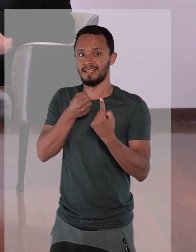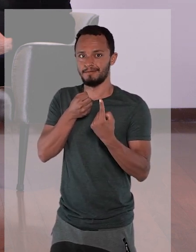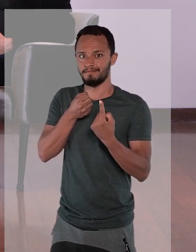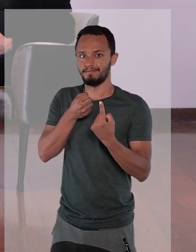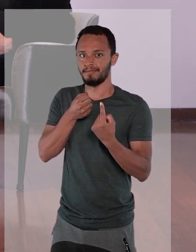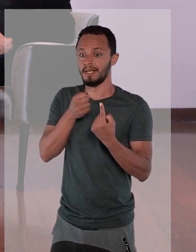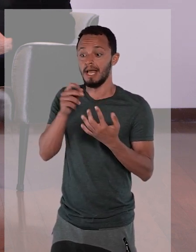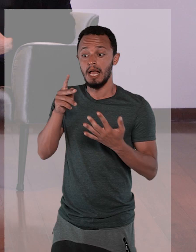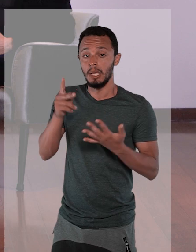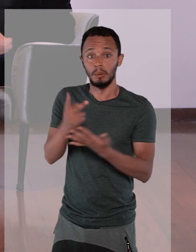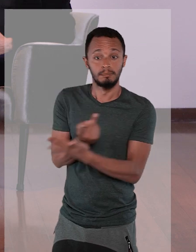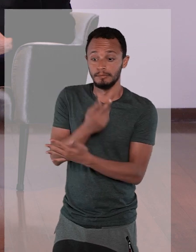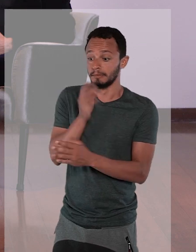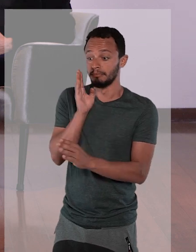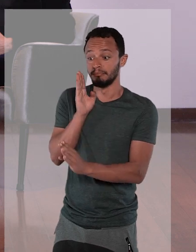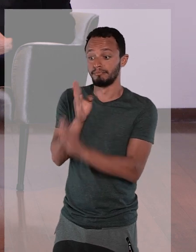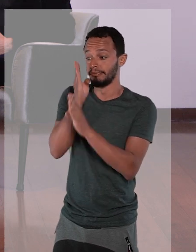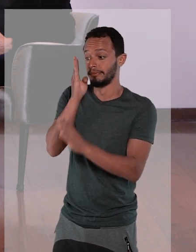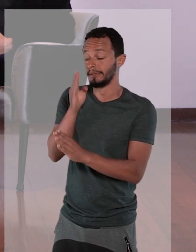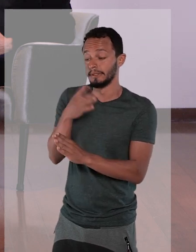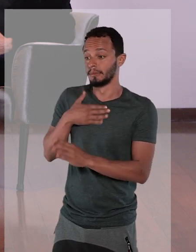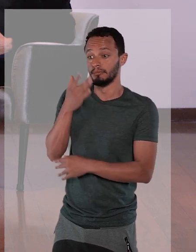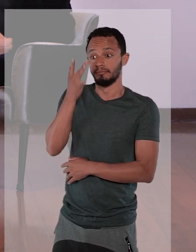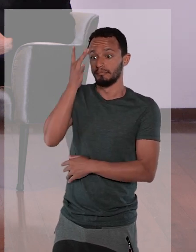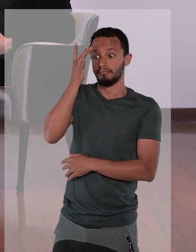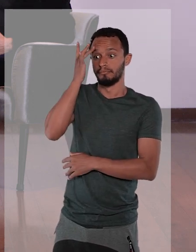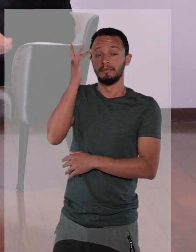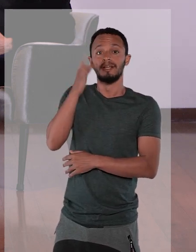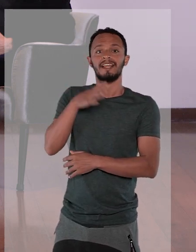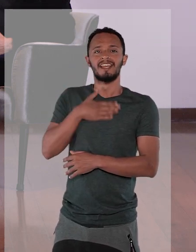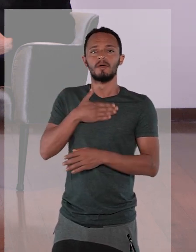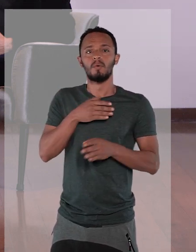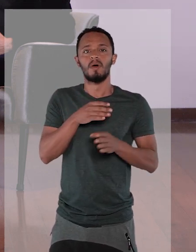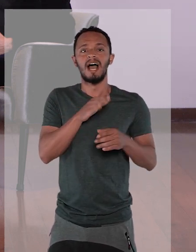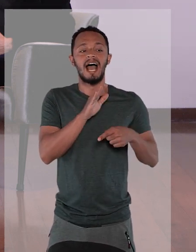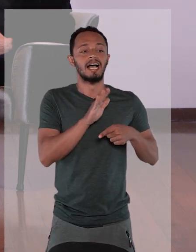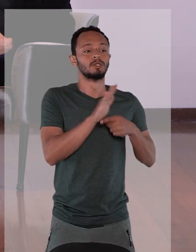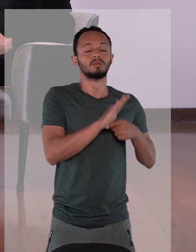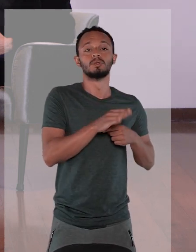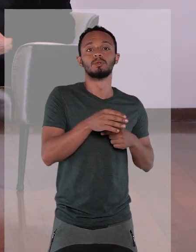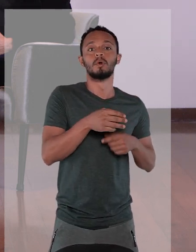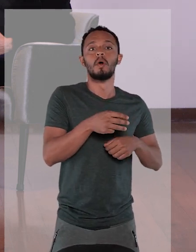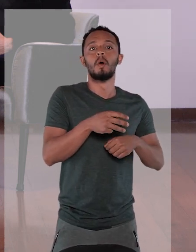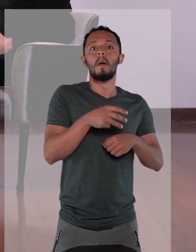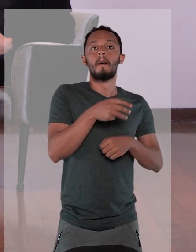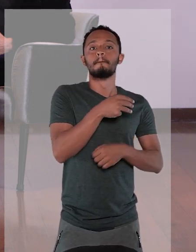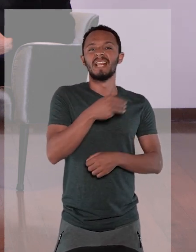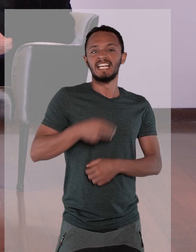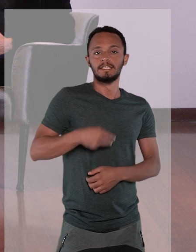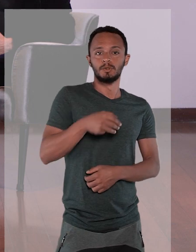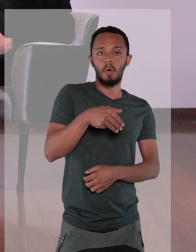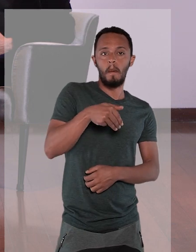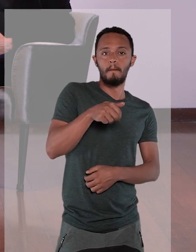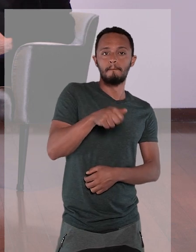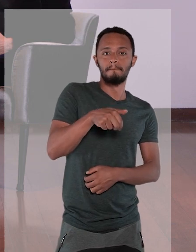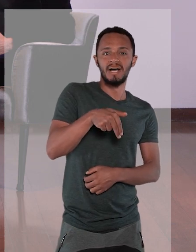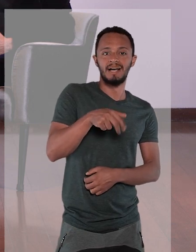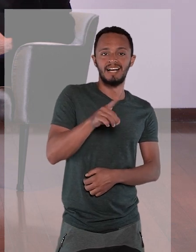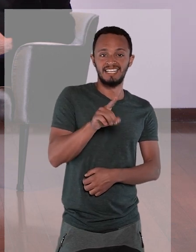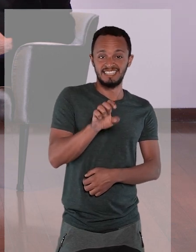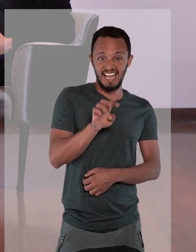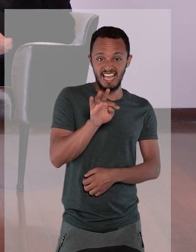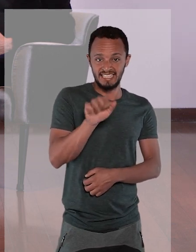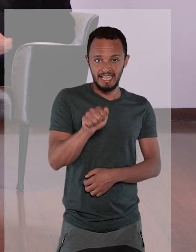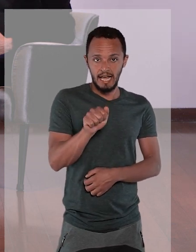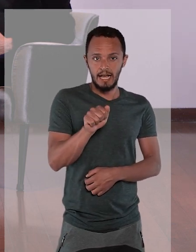espontânea, porque eu fiz parte do grupo de médicos que assessorou o ministro Mandetta no início de março, quando o problema